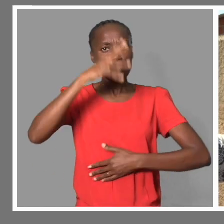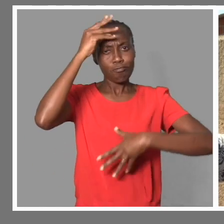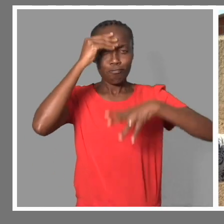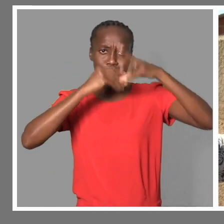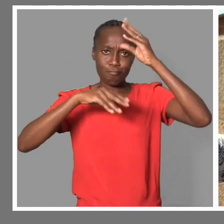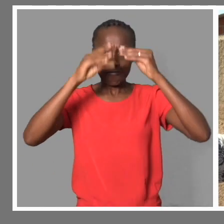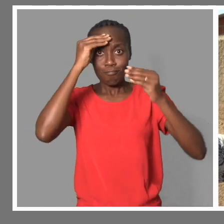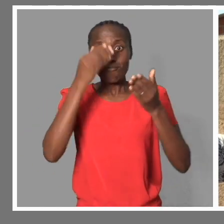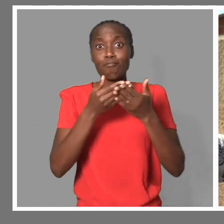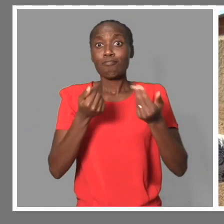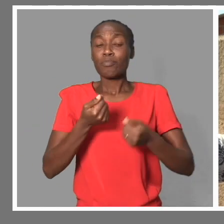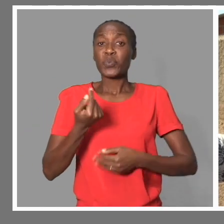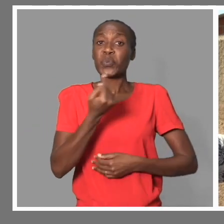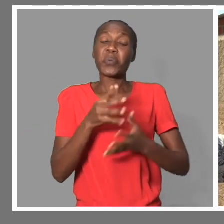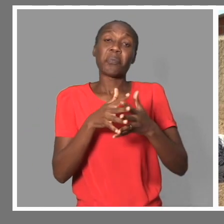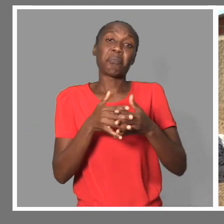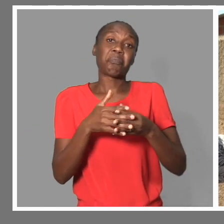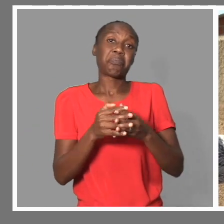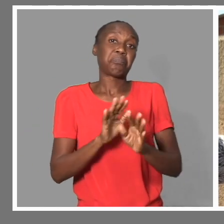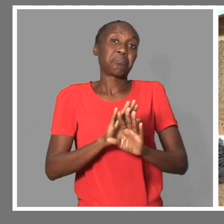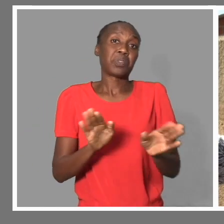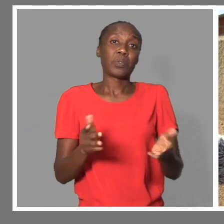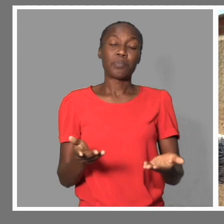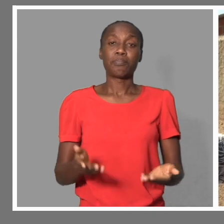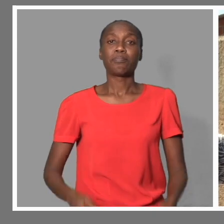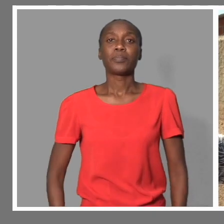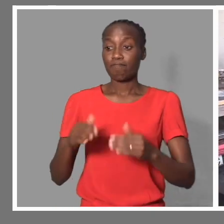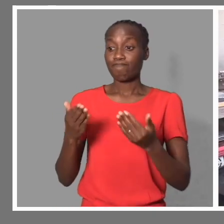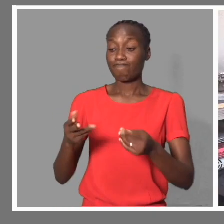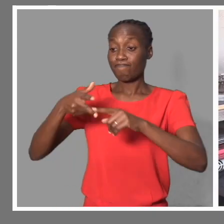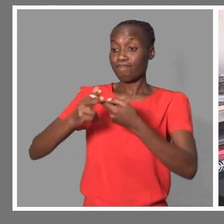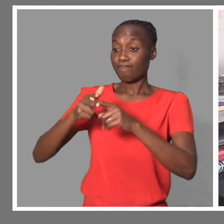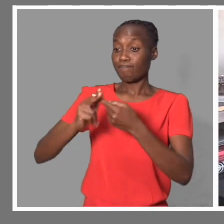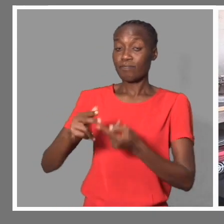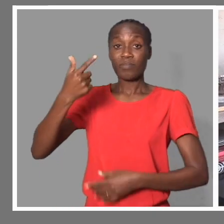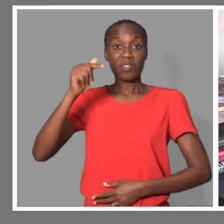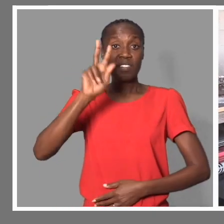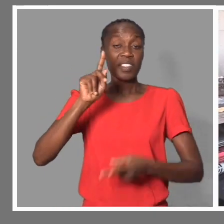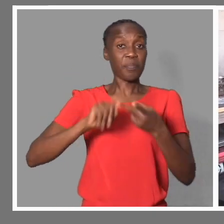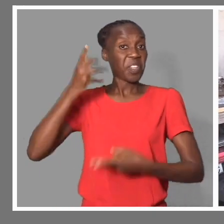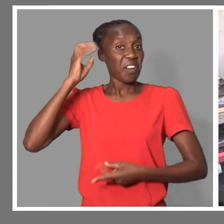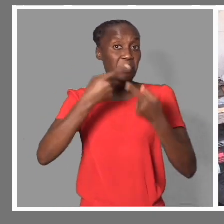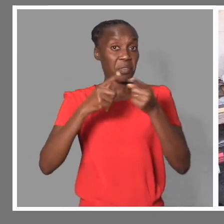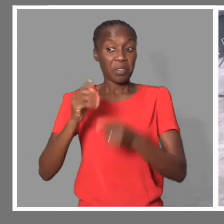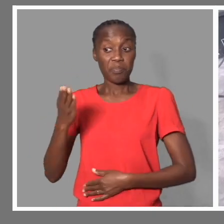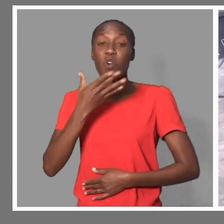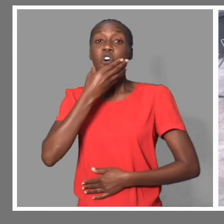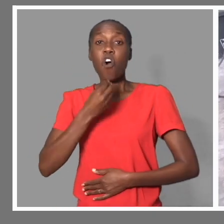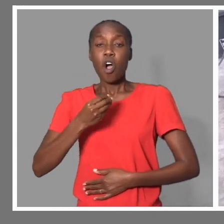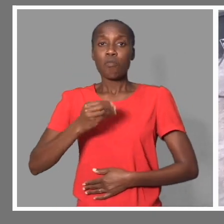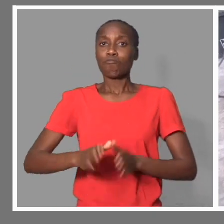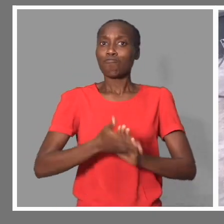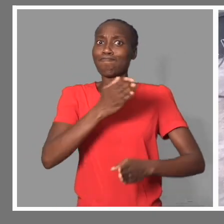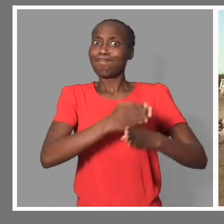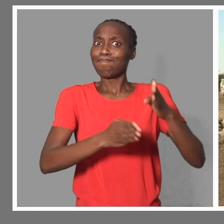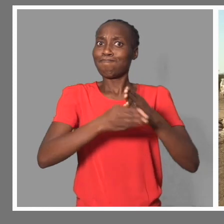eu aprendi a reparar rádios e televisores sem graça a reparação de aparelhos elétricos